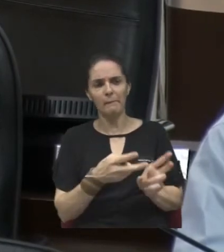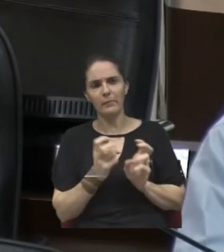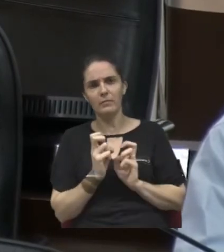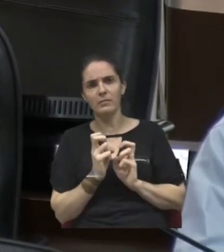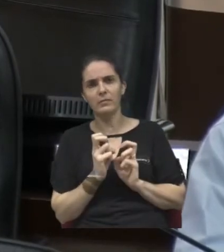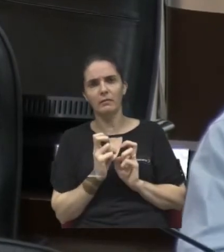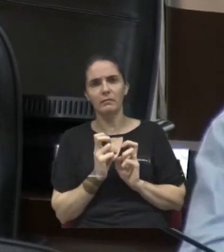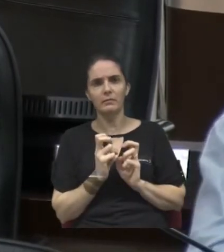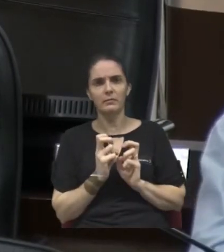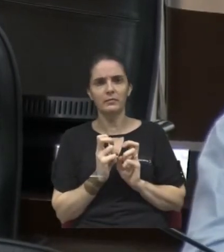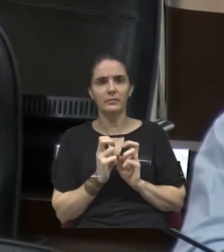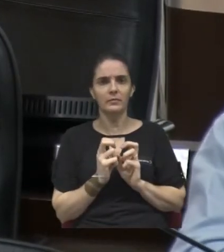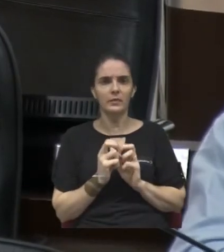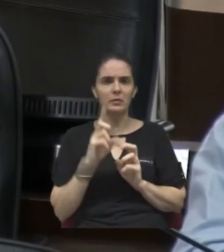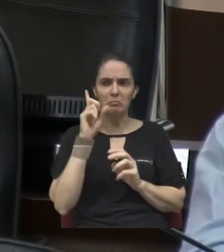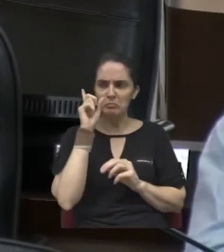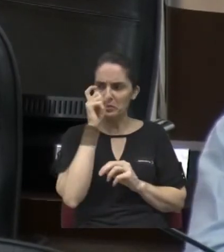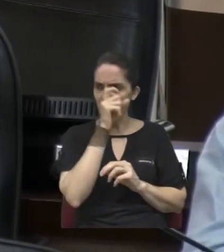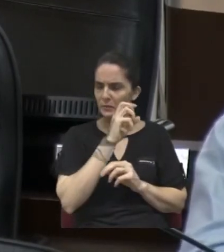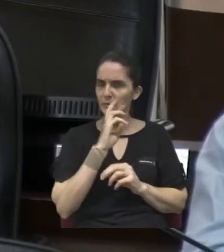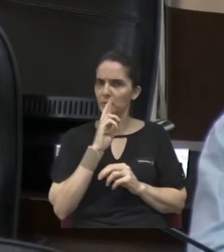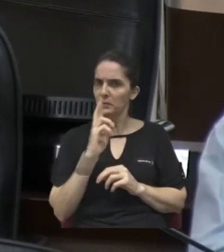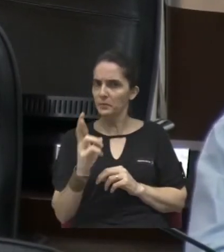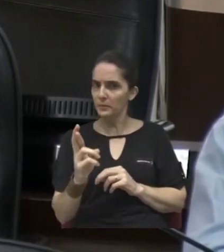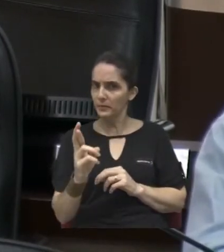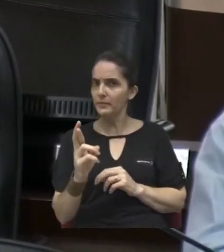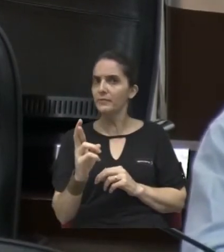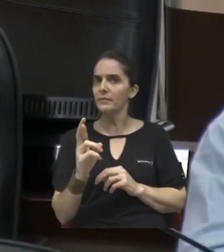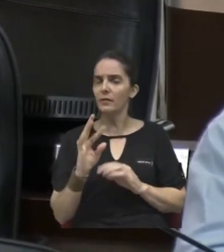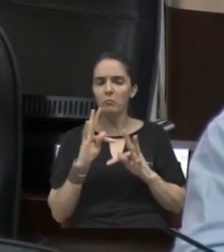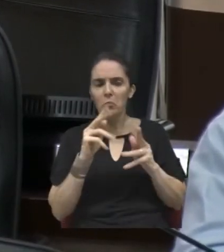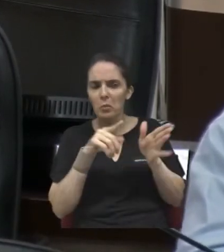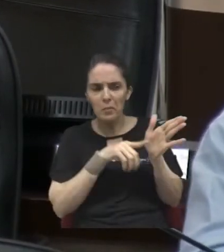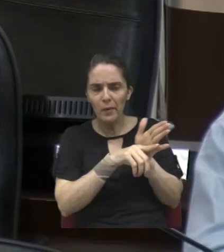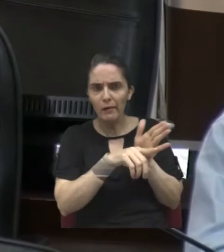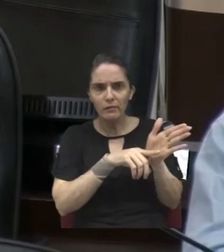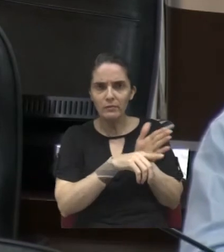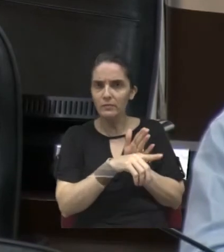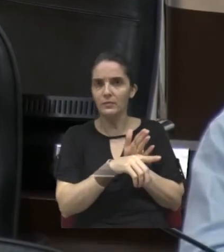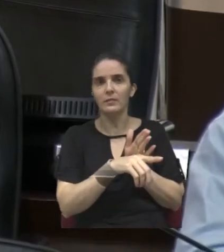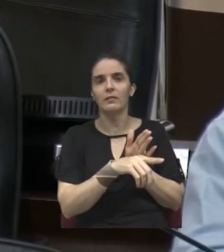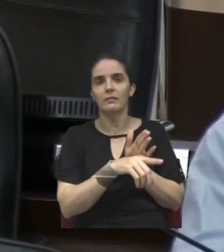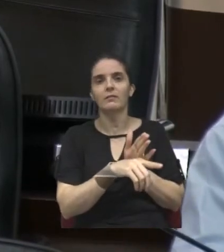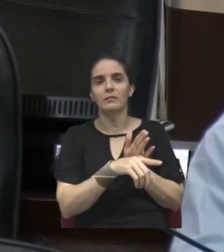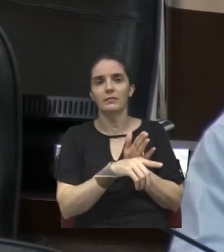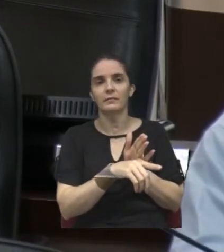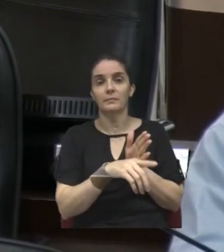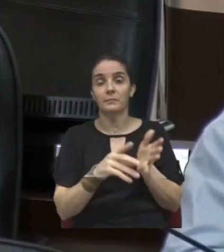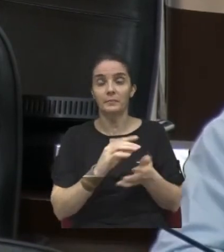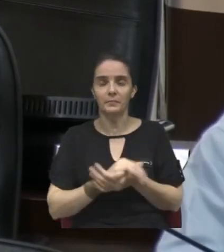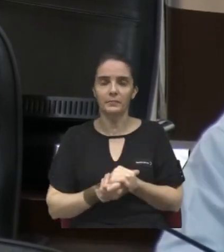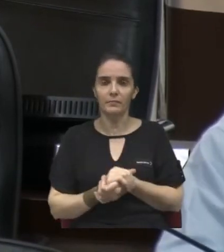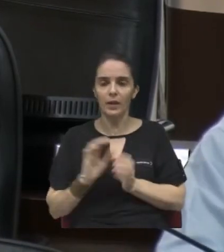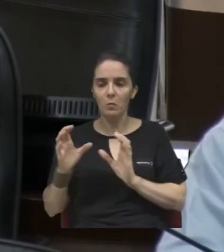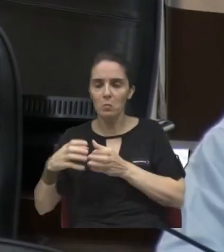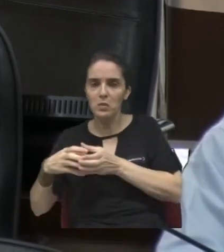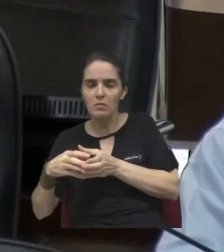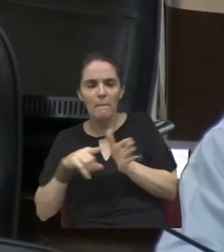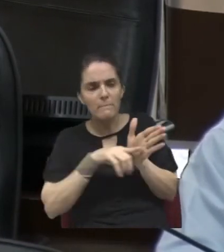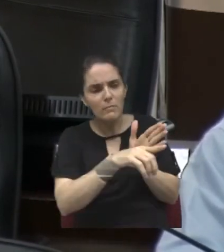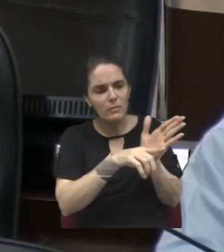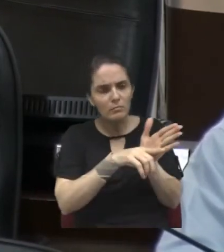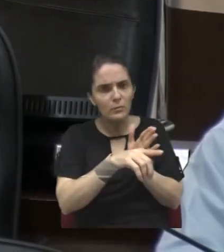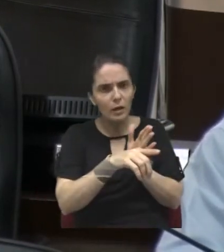muita dificuldade para as perguntas que foram feitas pela comissão.